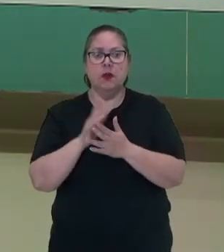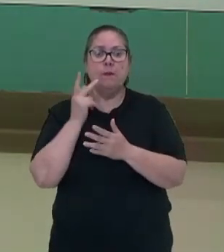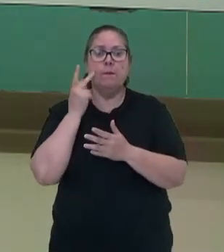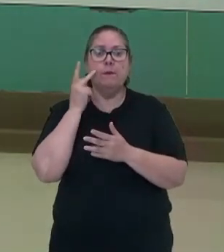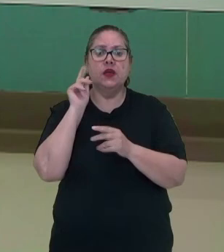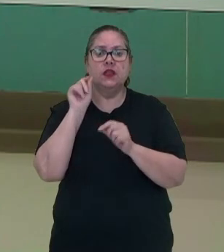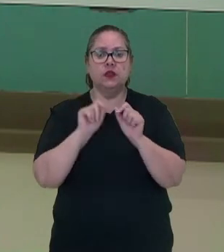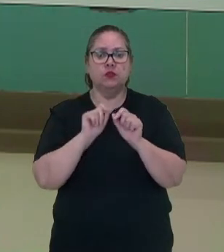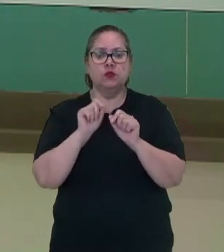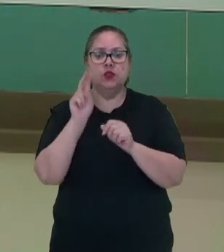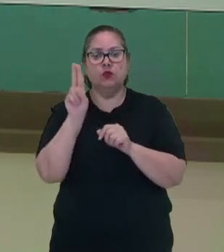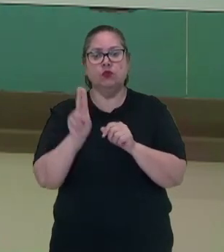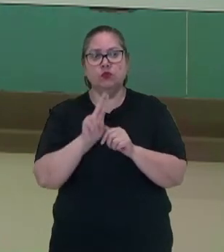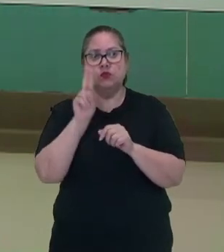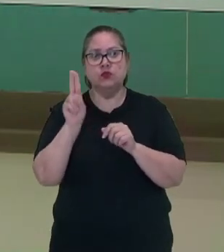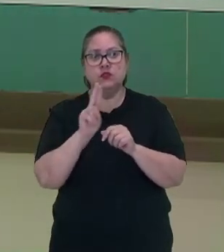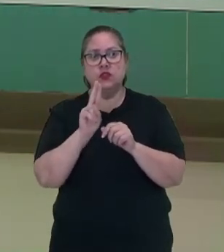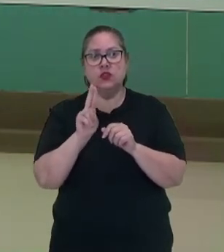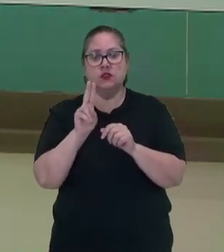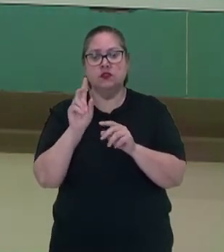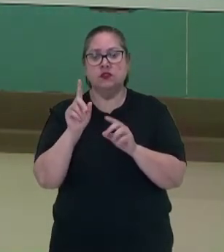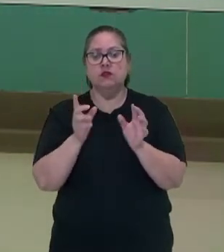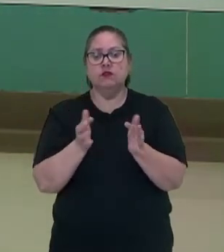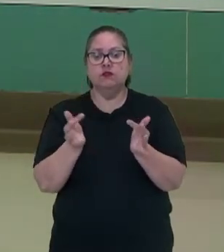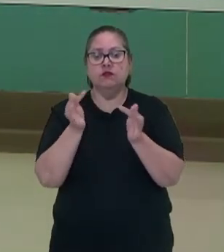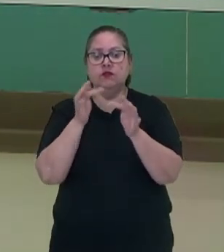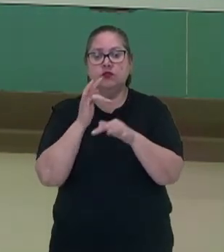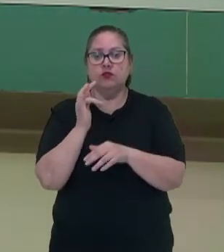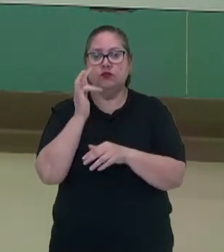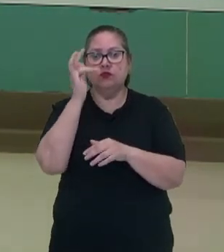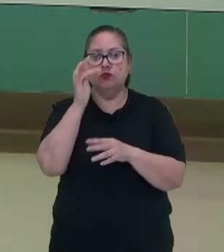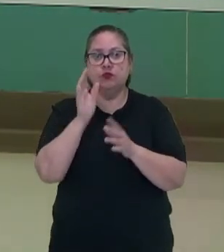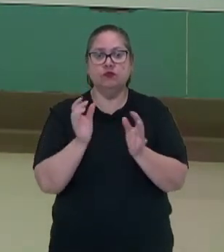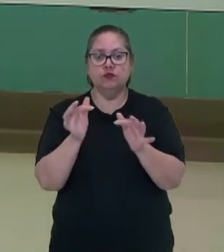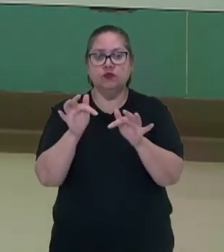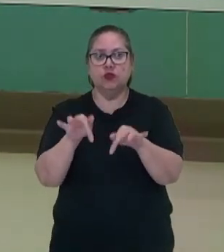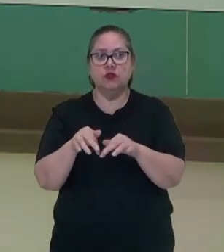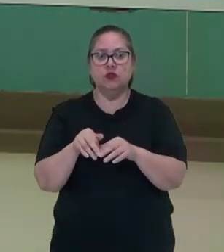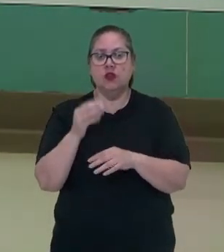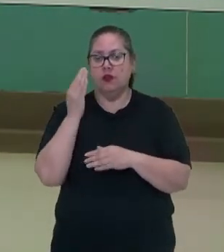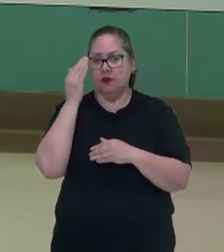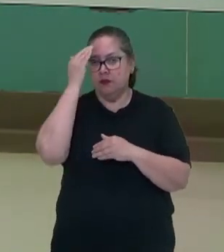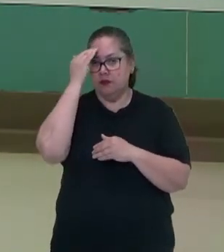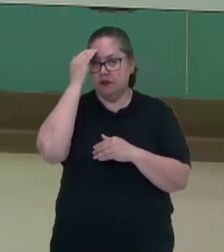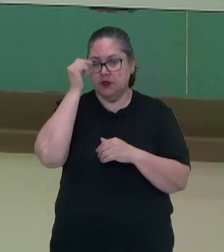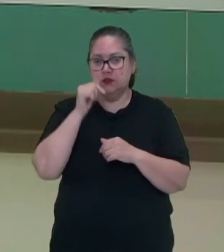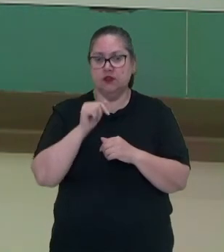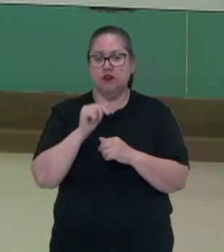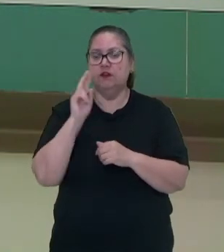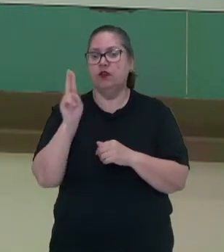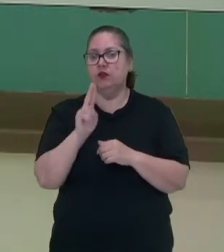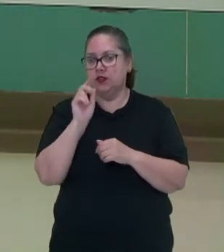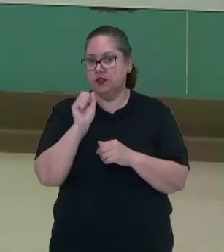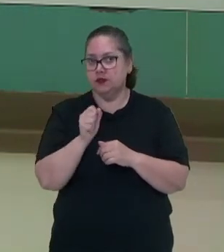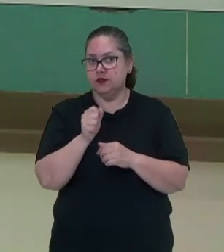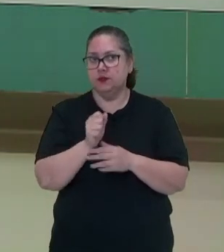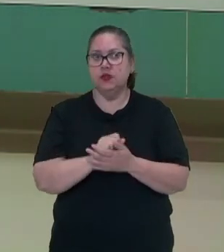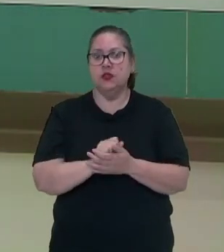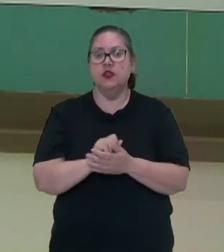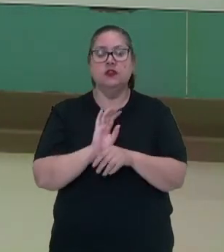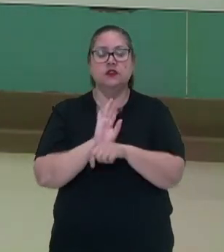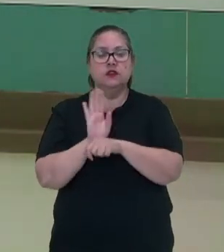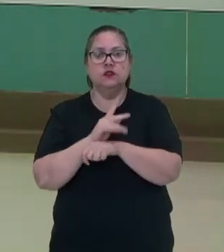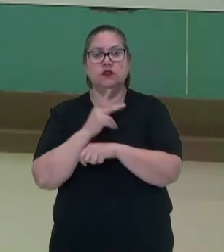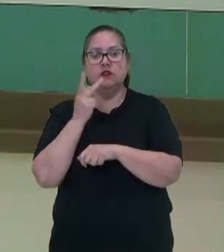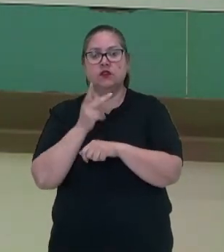quê? Para poder utilizar essa forma numa resolução futura, ok? Guarda isso no coração que a gente vai usar sim. Nesse vídeo